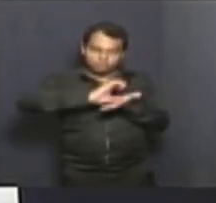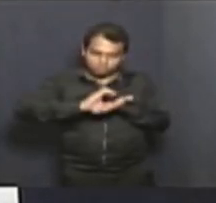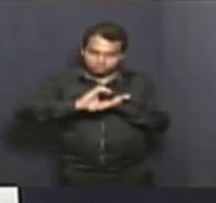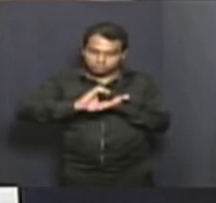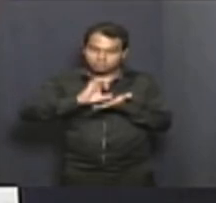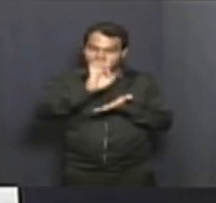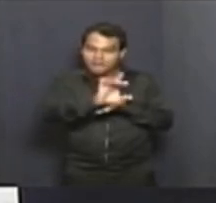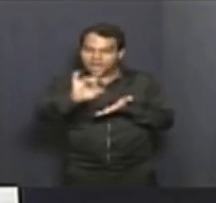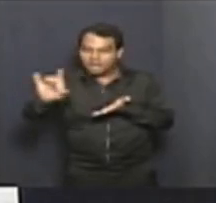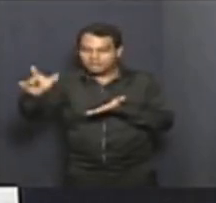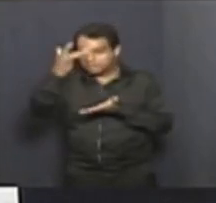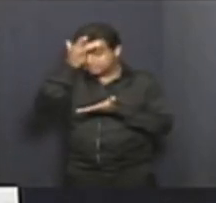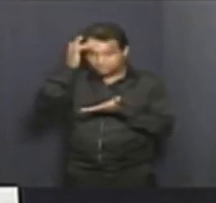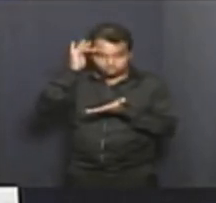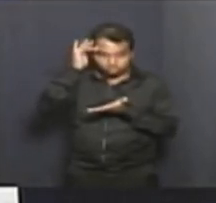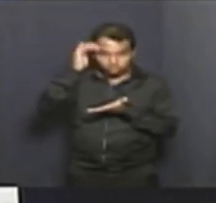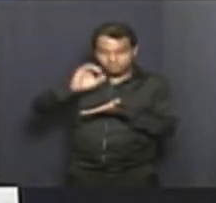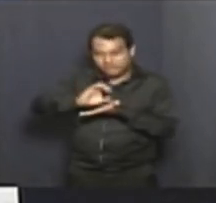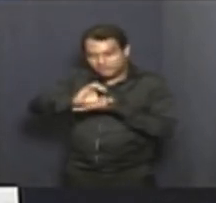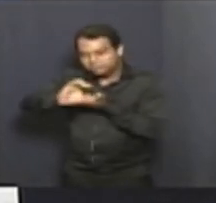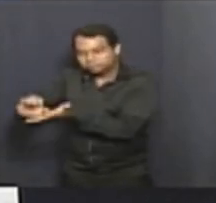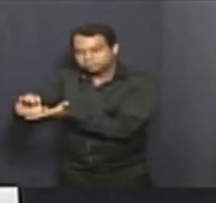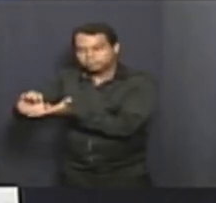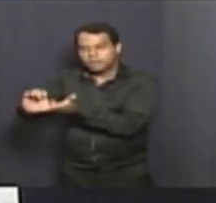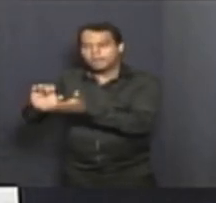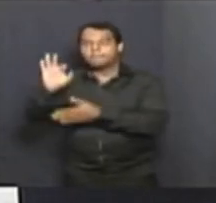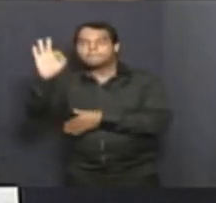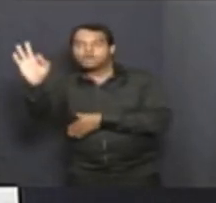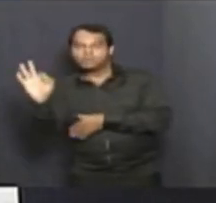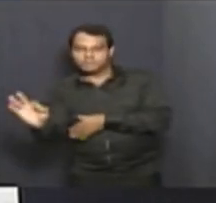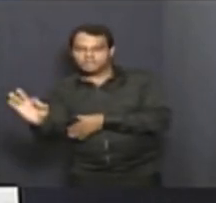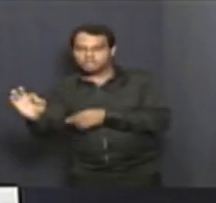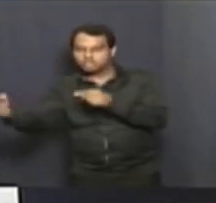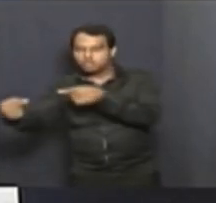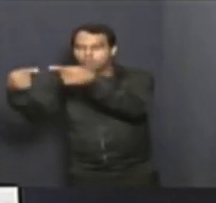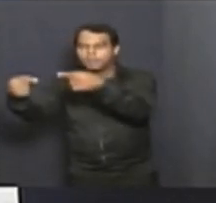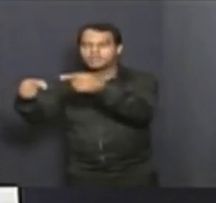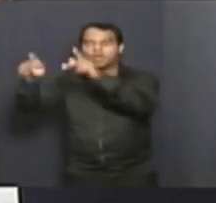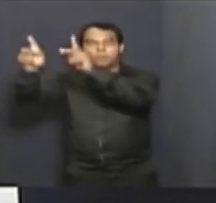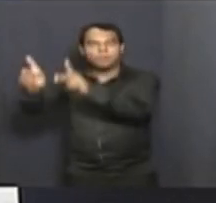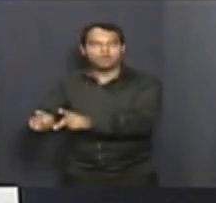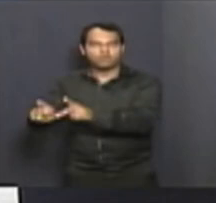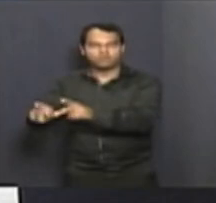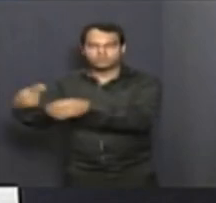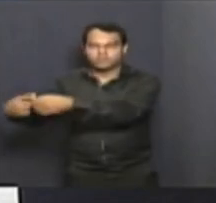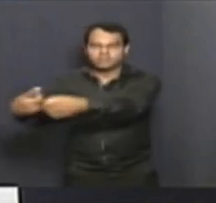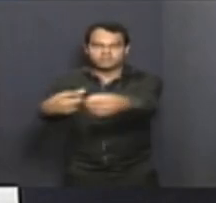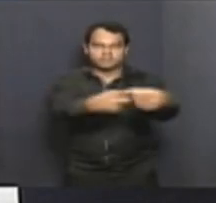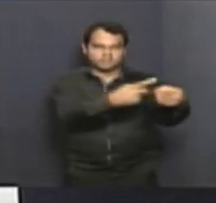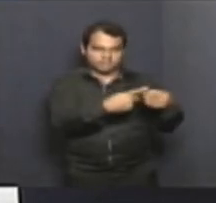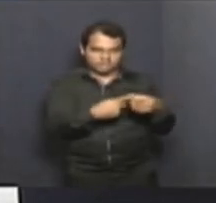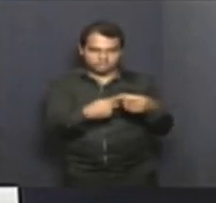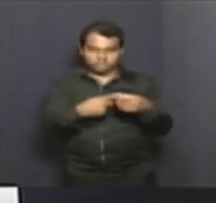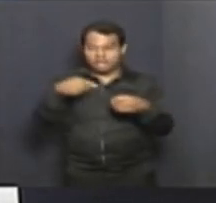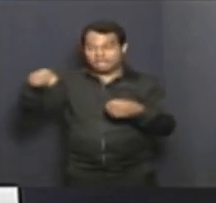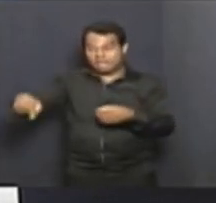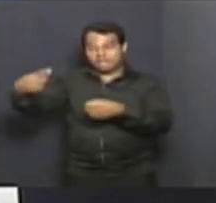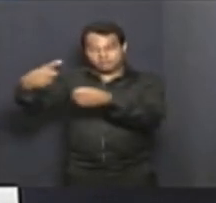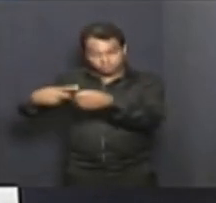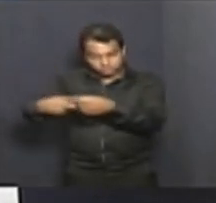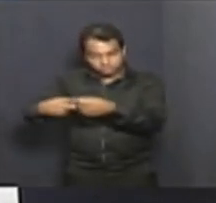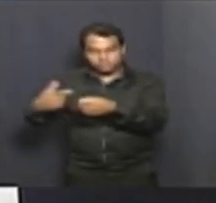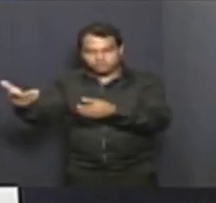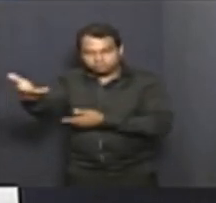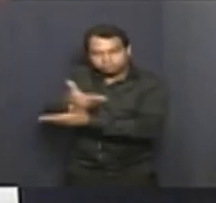para os azuis habitantes proporcionar aos habitantes de cada região os municípios sejam parceiros na contrapartida da população que